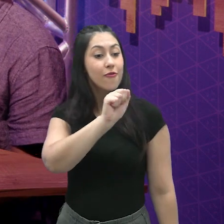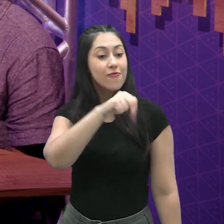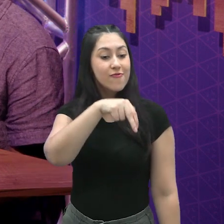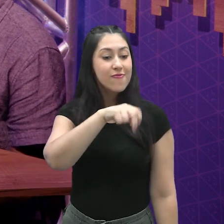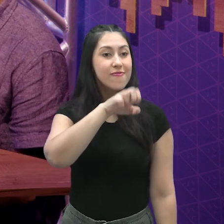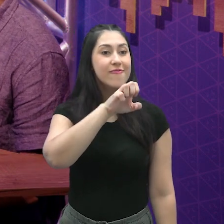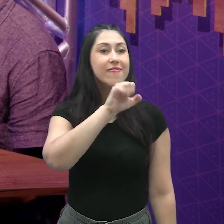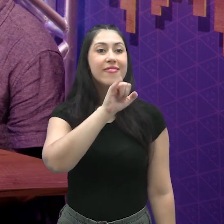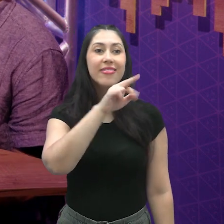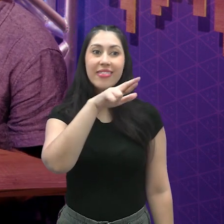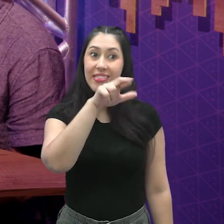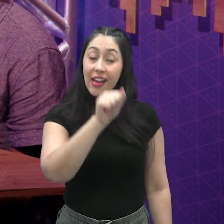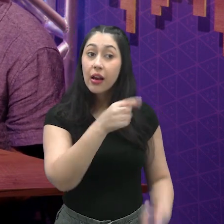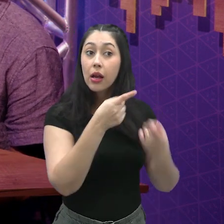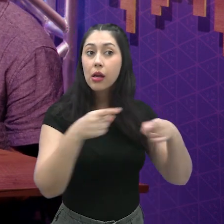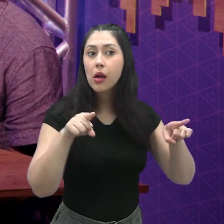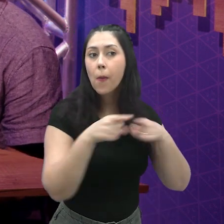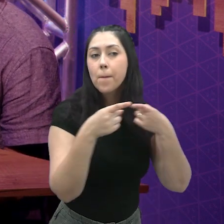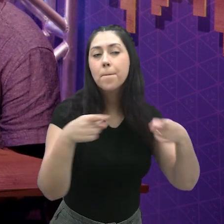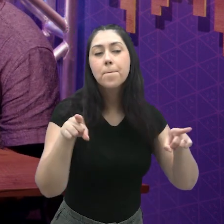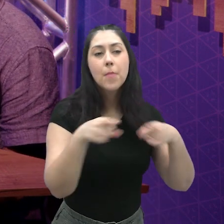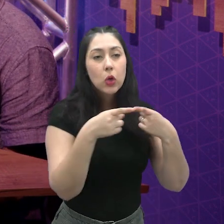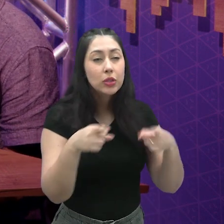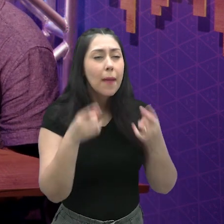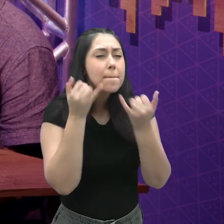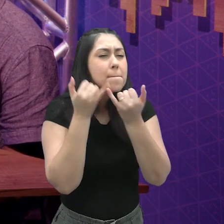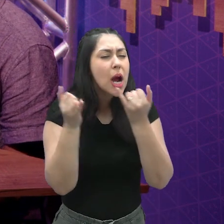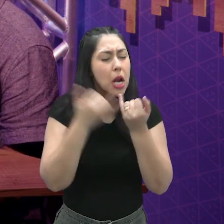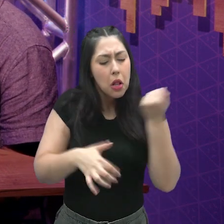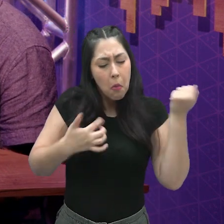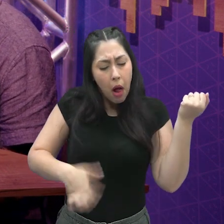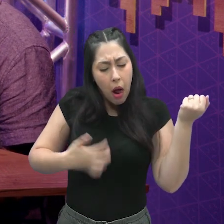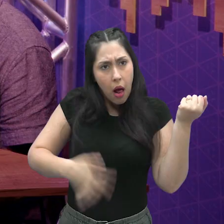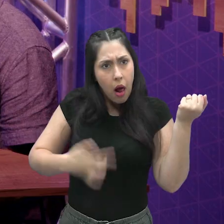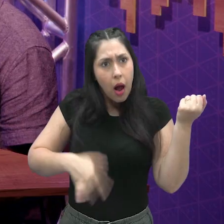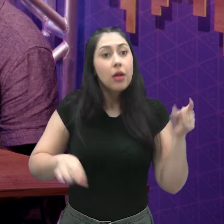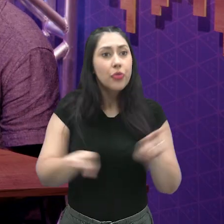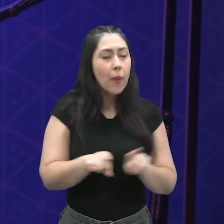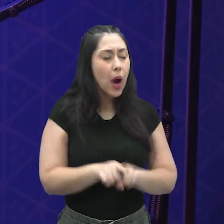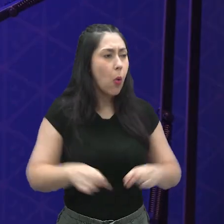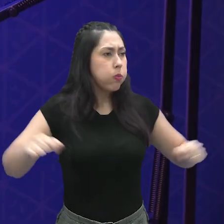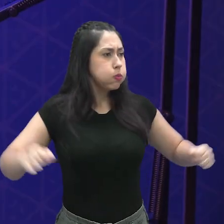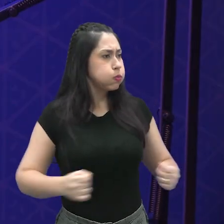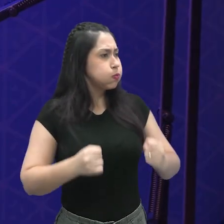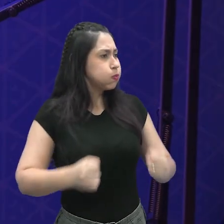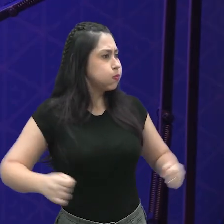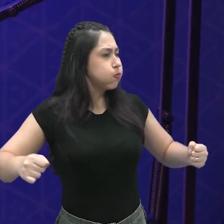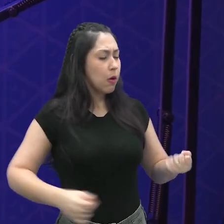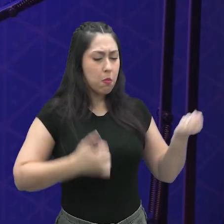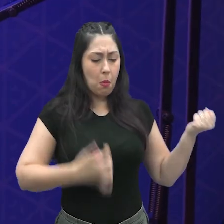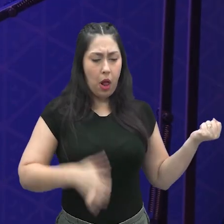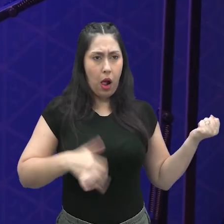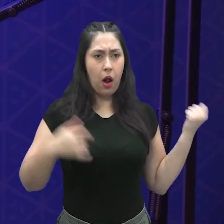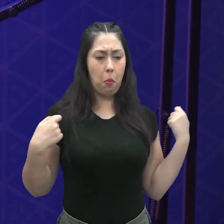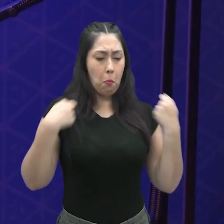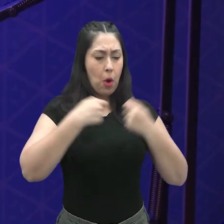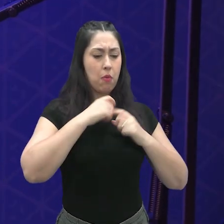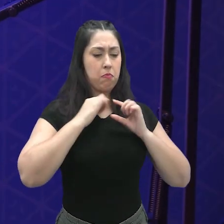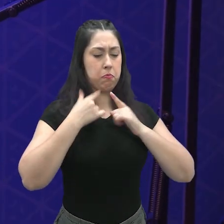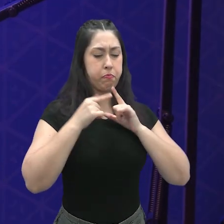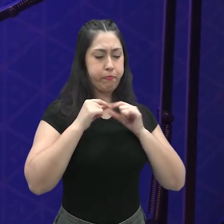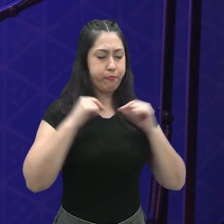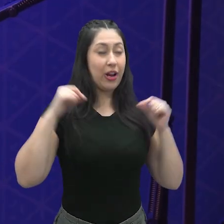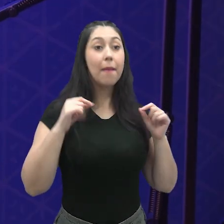vaneira gaúcha, que é uma música que é muito próxima do sertanejo, também tem sanfona, o pessoal também tem os seus trajes